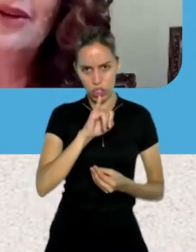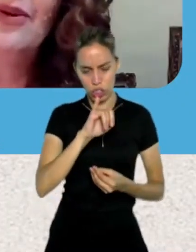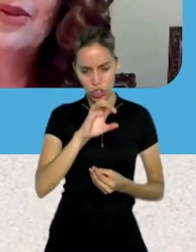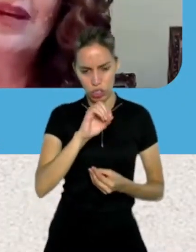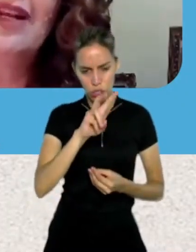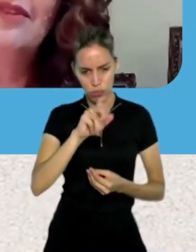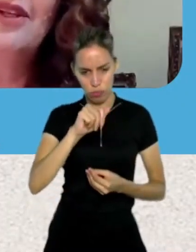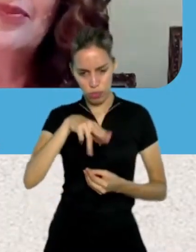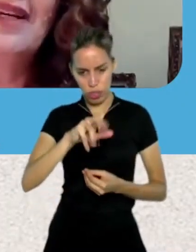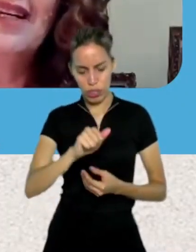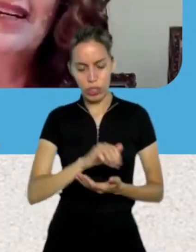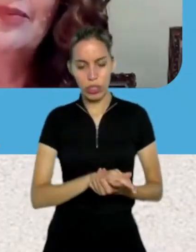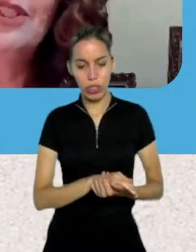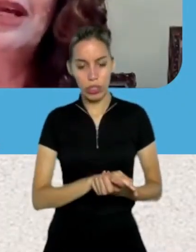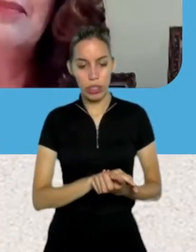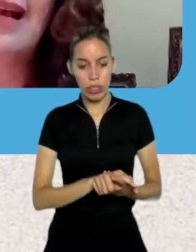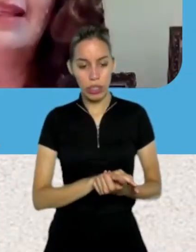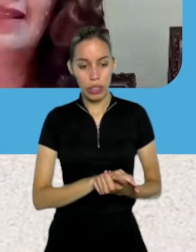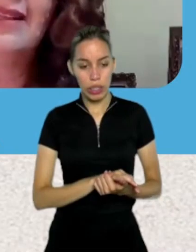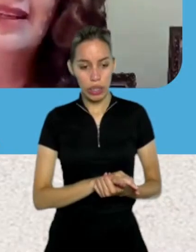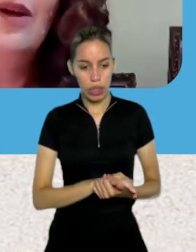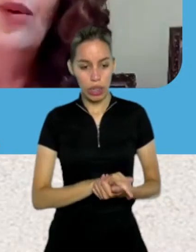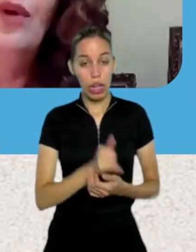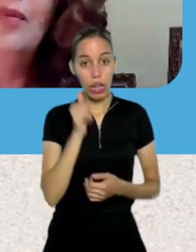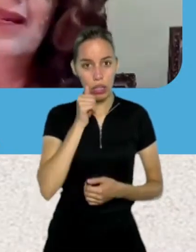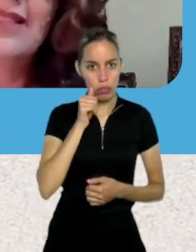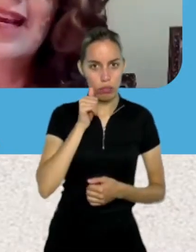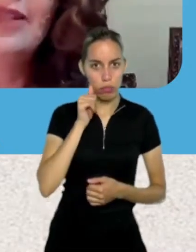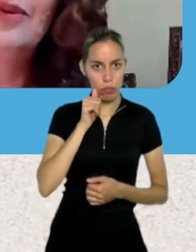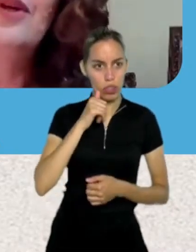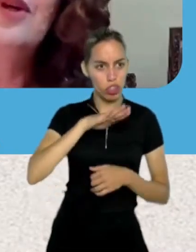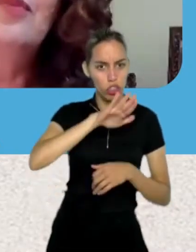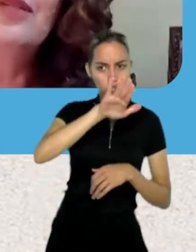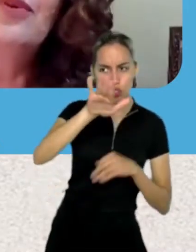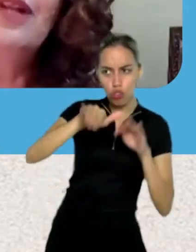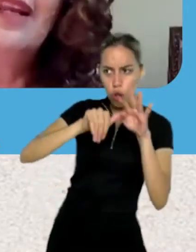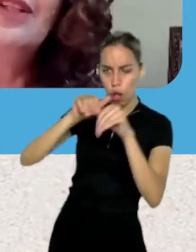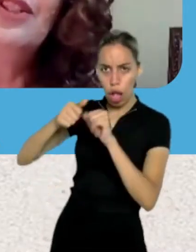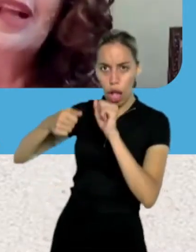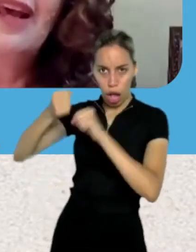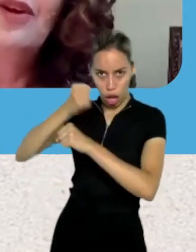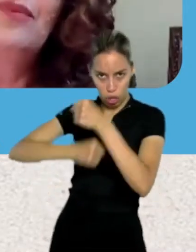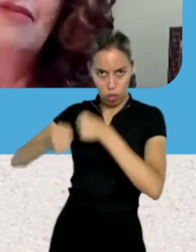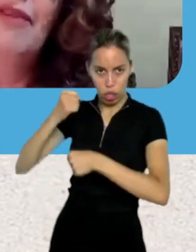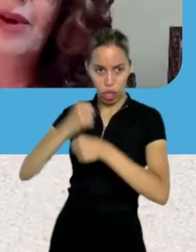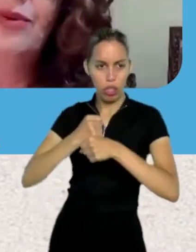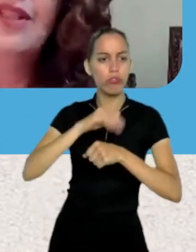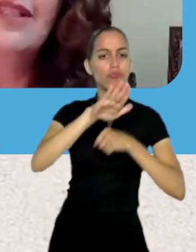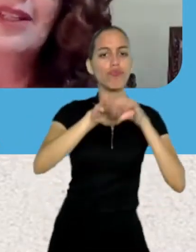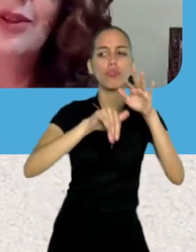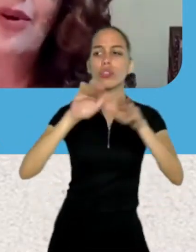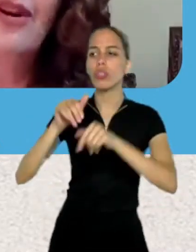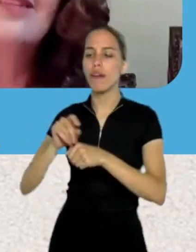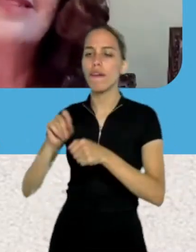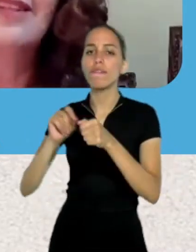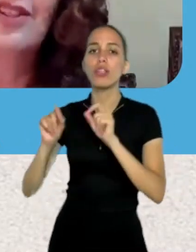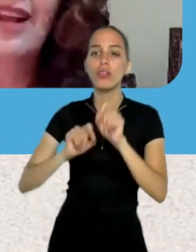Giovanna Madalosso, ela fez uma chamada o ano passado para as mulheres tirarem uma foto, as